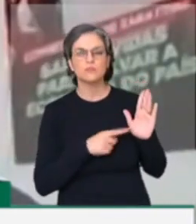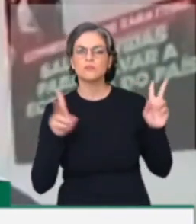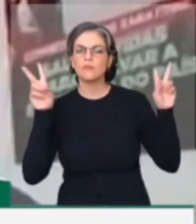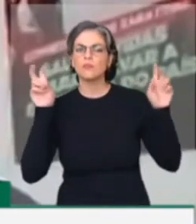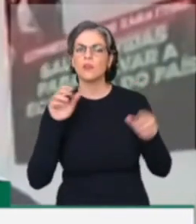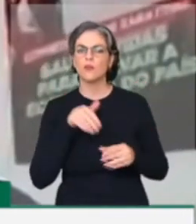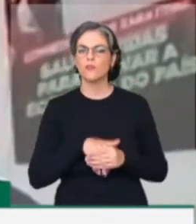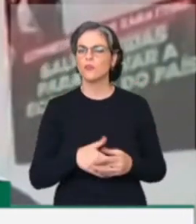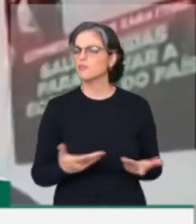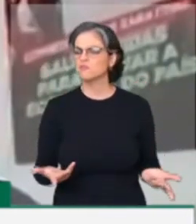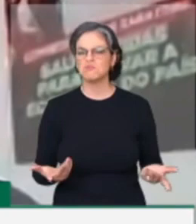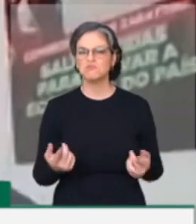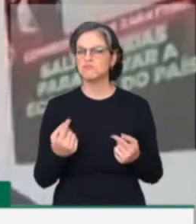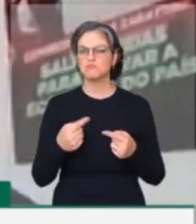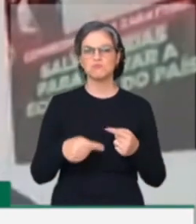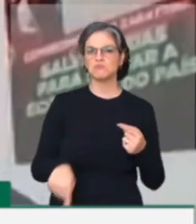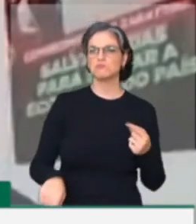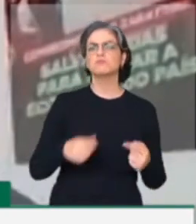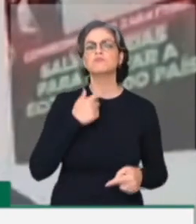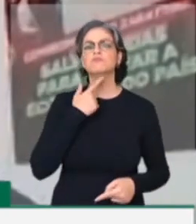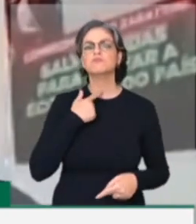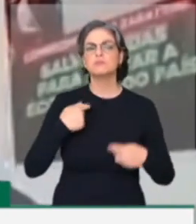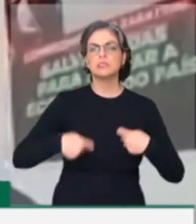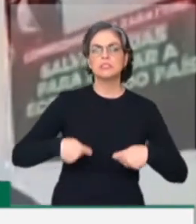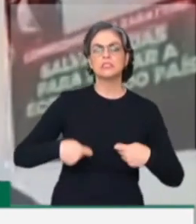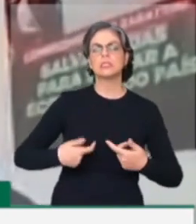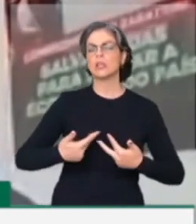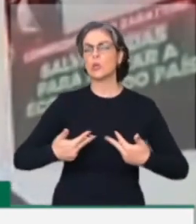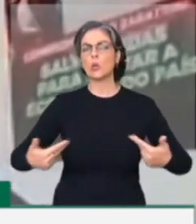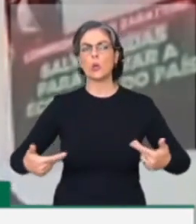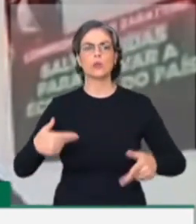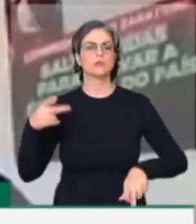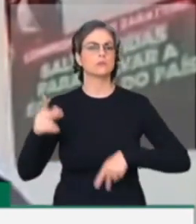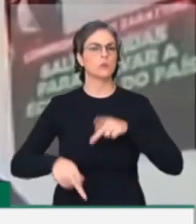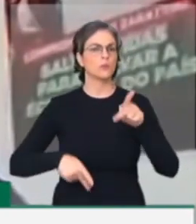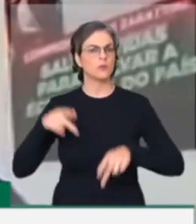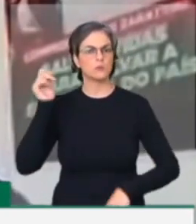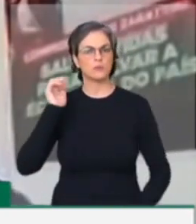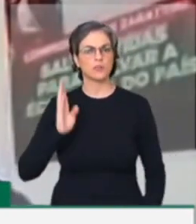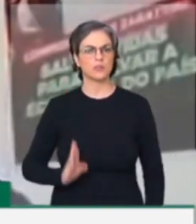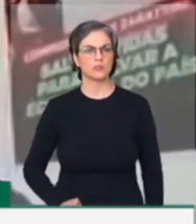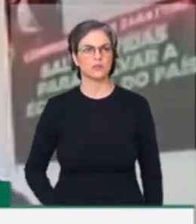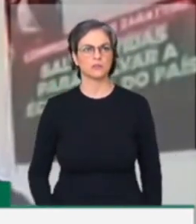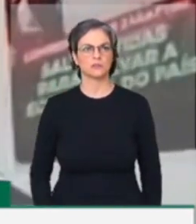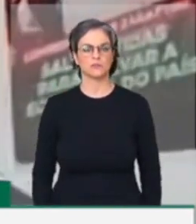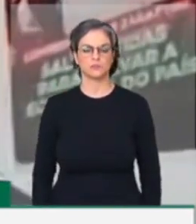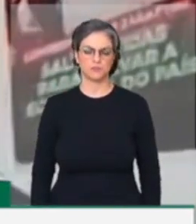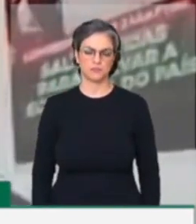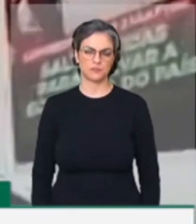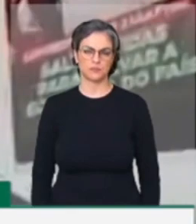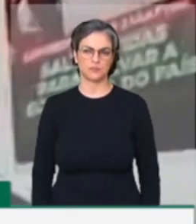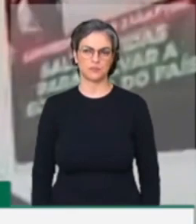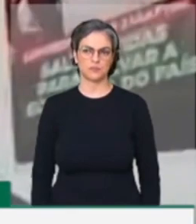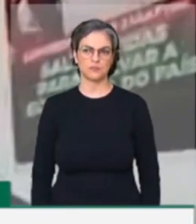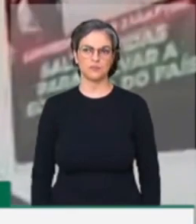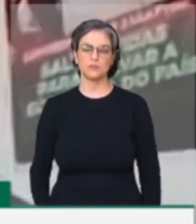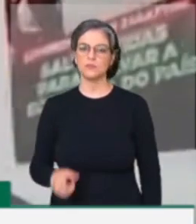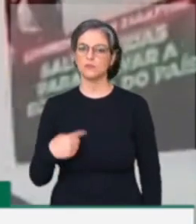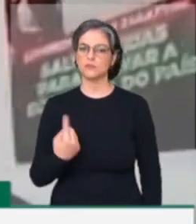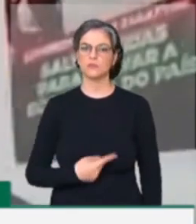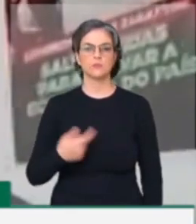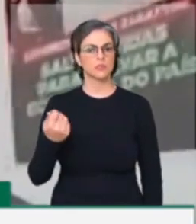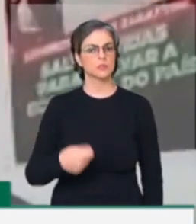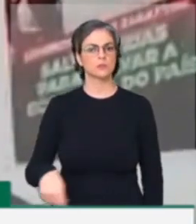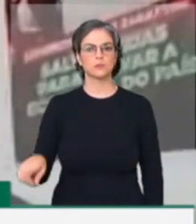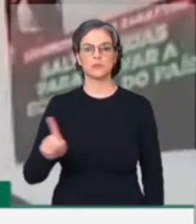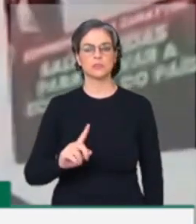das necessidades do povo brasileiro. Vejam vocês, nós precisamos votar a medida